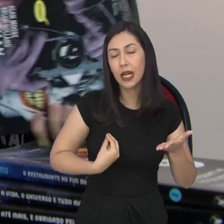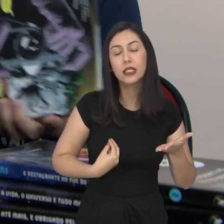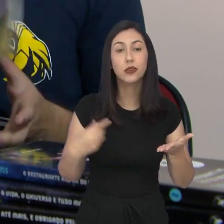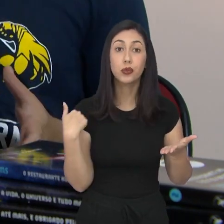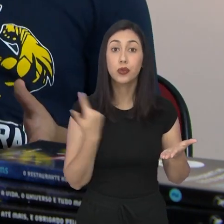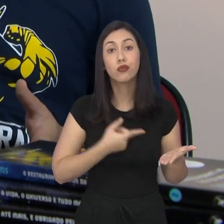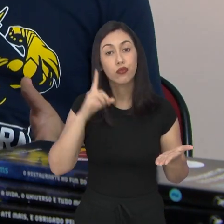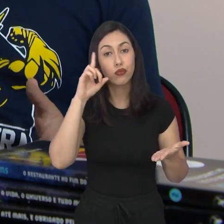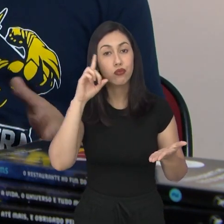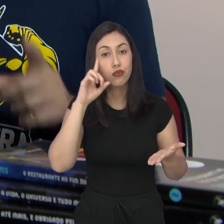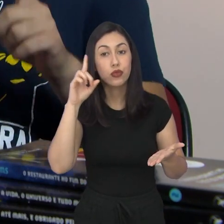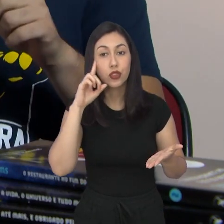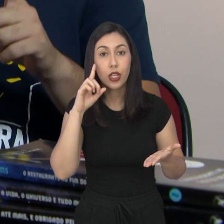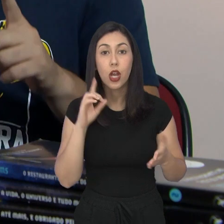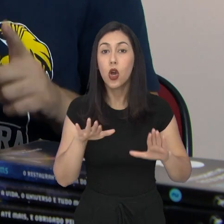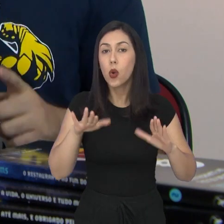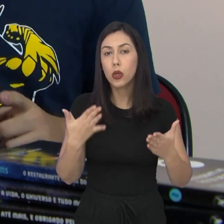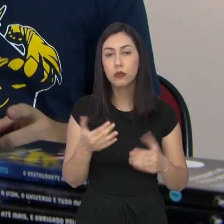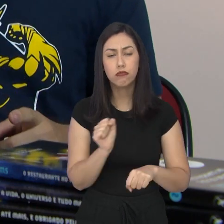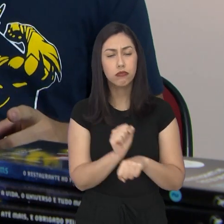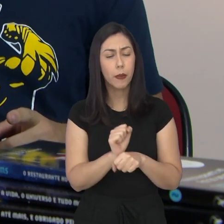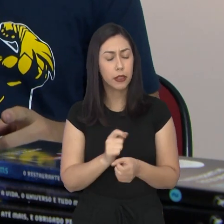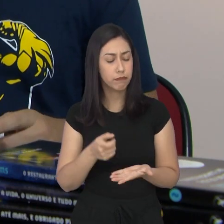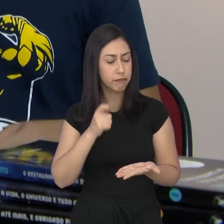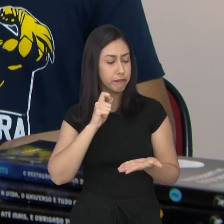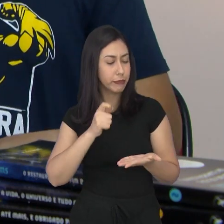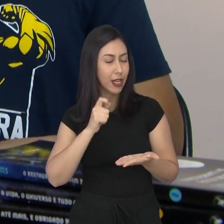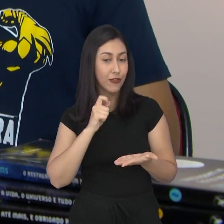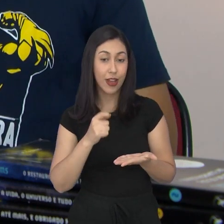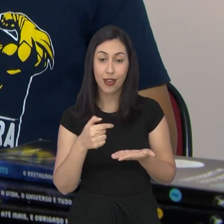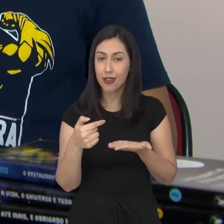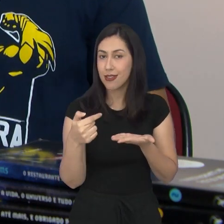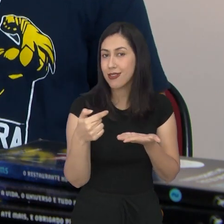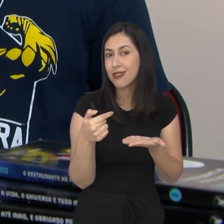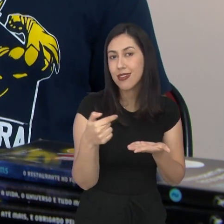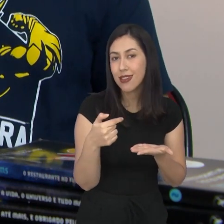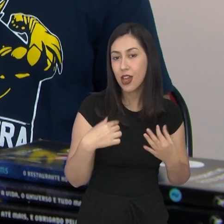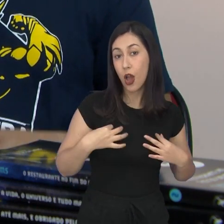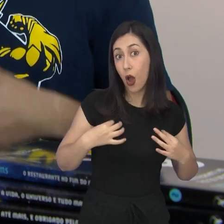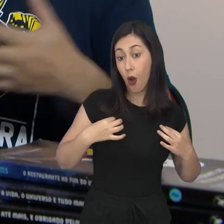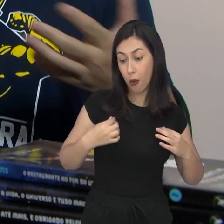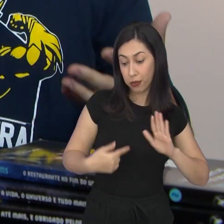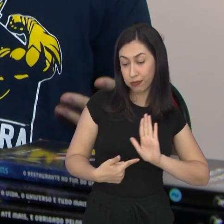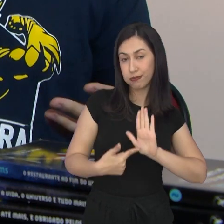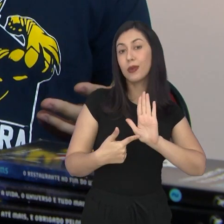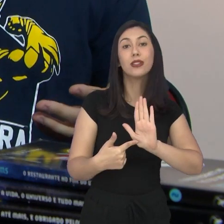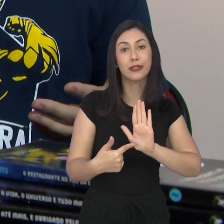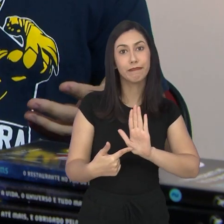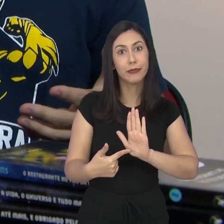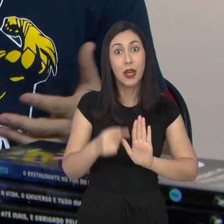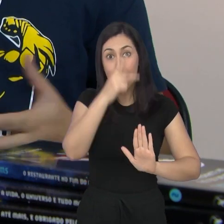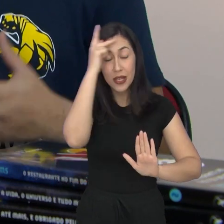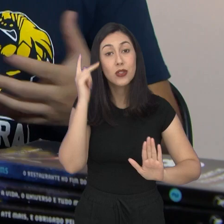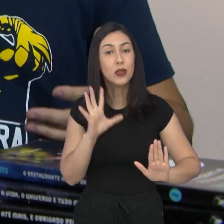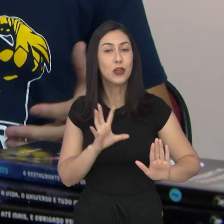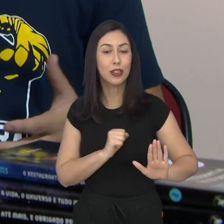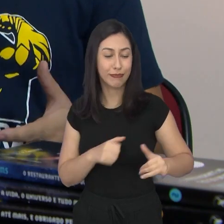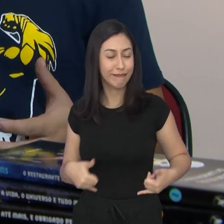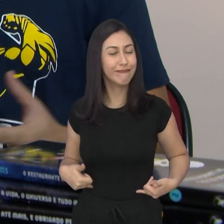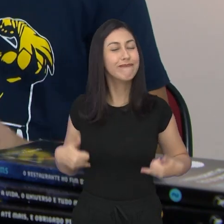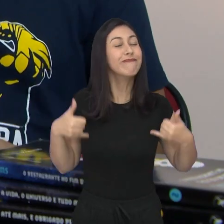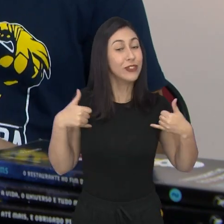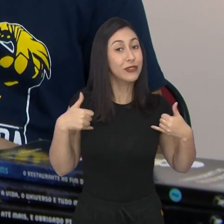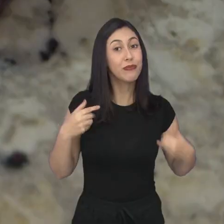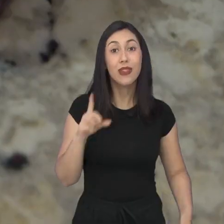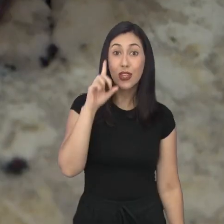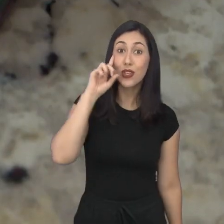presentes no nosso dia a dia. Naquela pausa para o café, nas roupas, Os fãs desse mundo têm mesmo muito do que